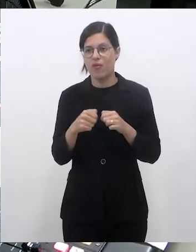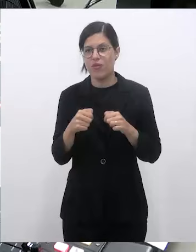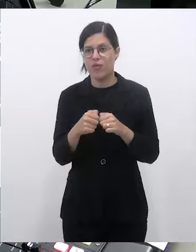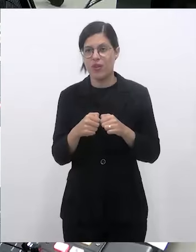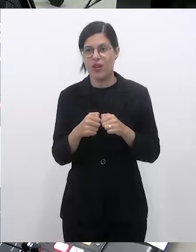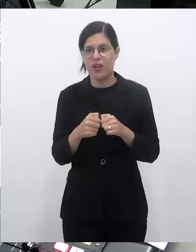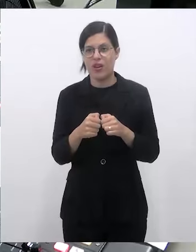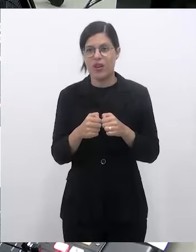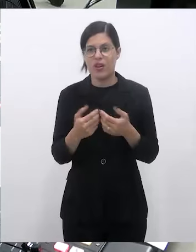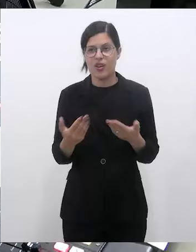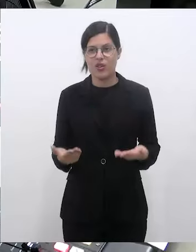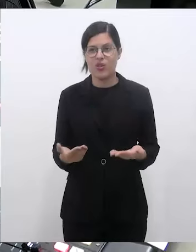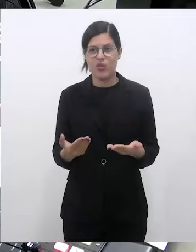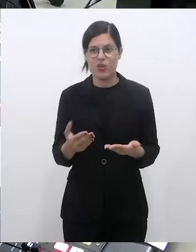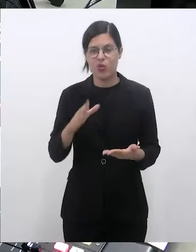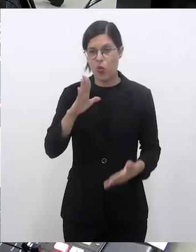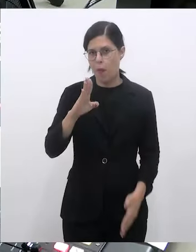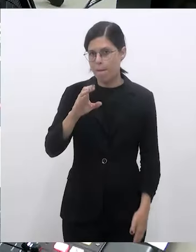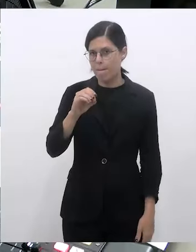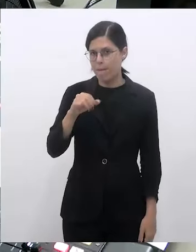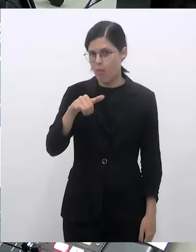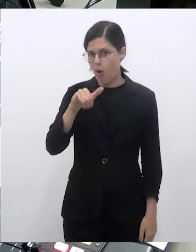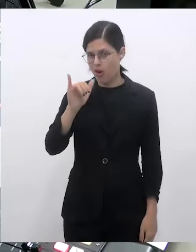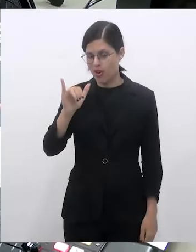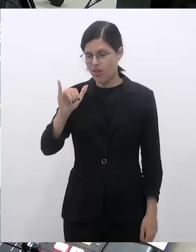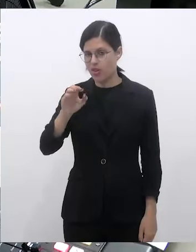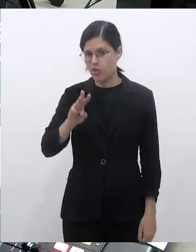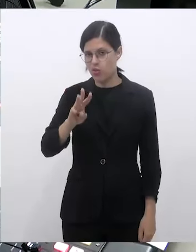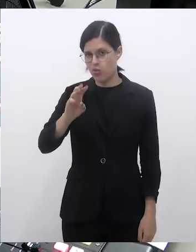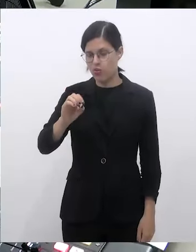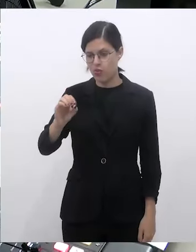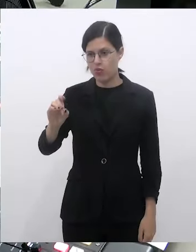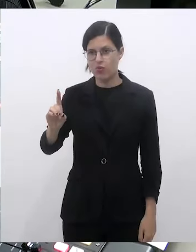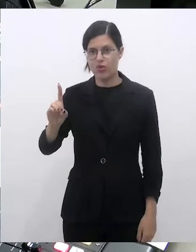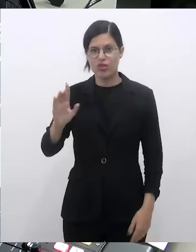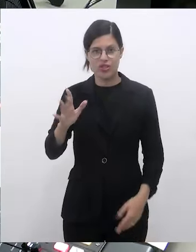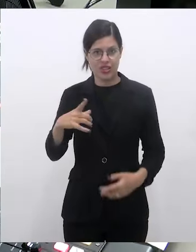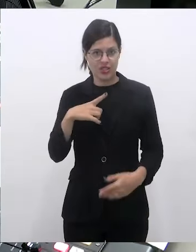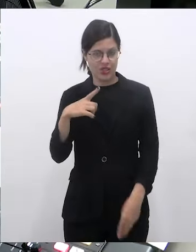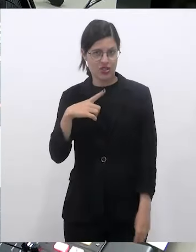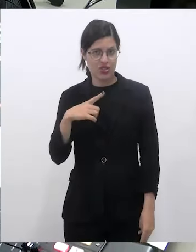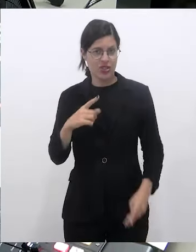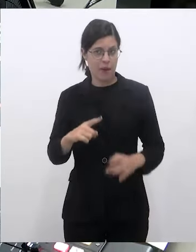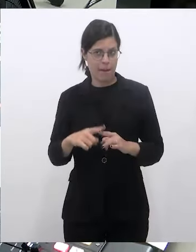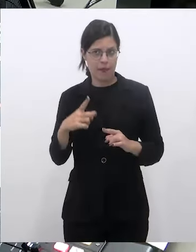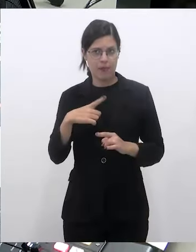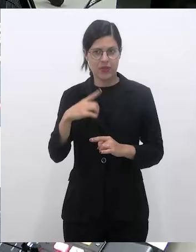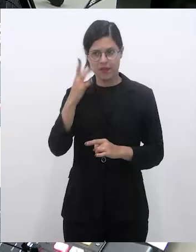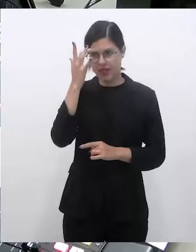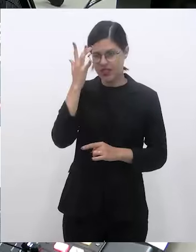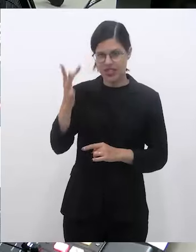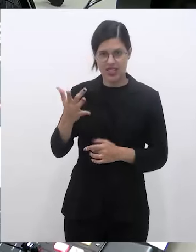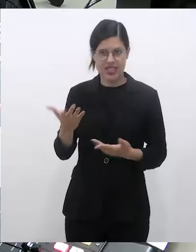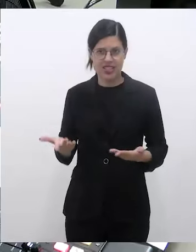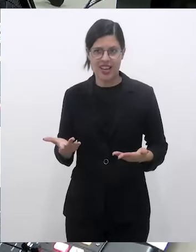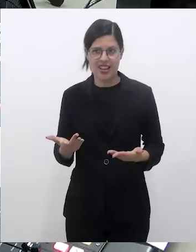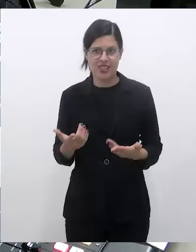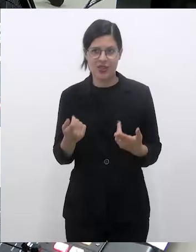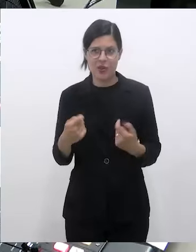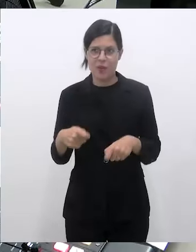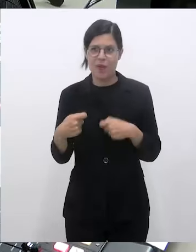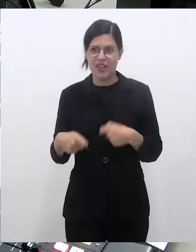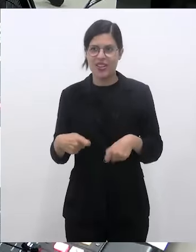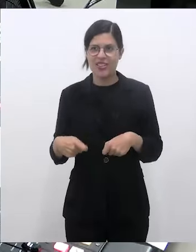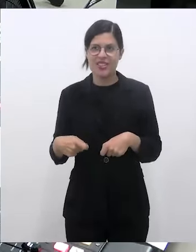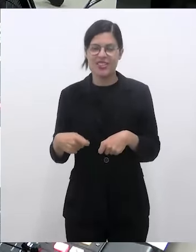né? Por exemplo, Bollywood já tinha. Pô, fantástico. Mas a gente tem muito mais facilidade, não tem mais que ir